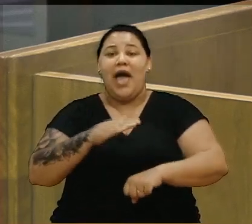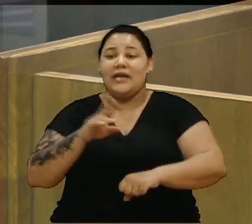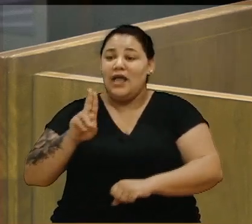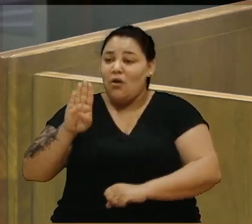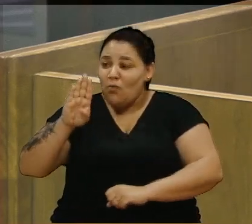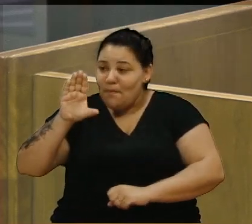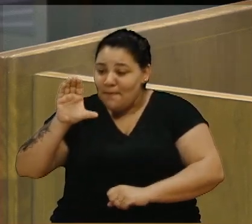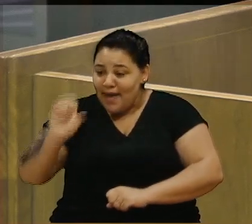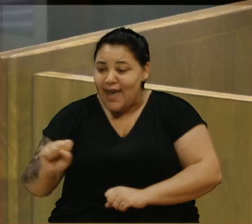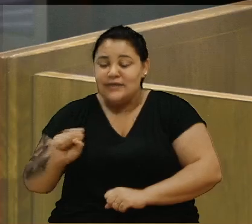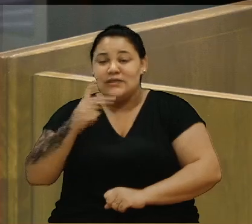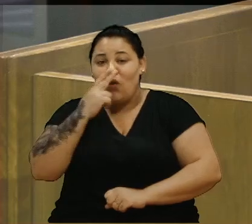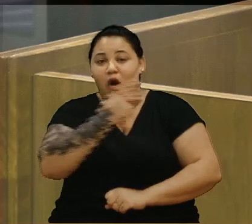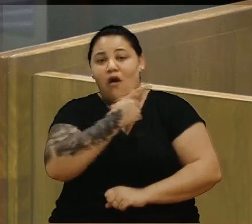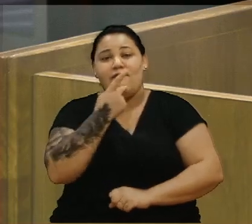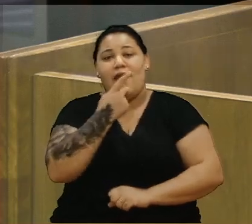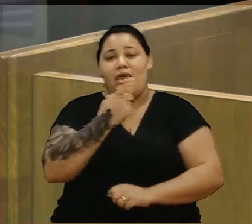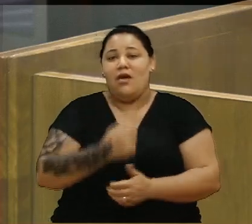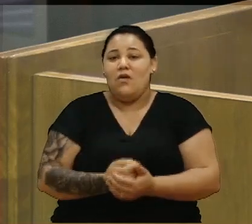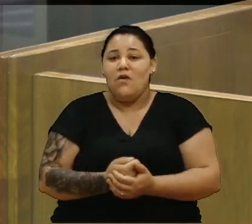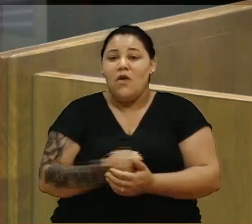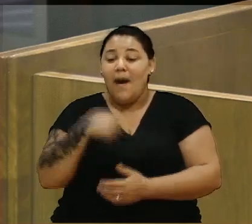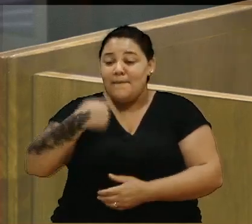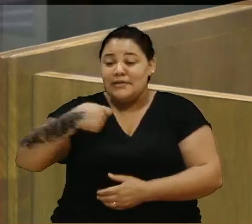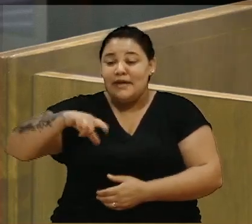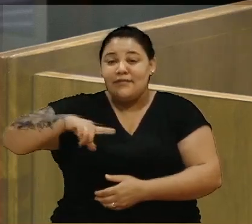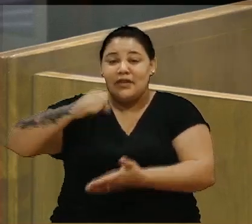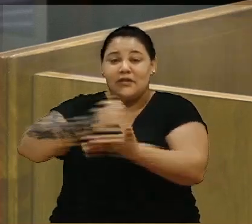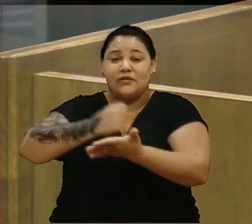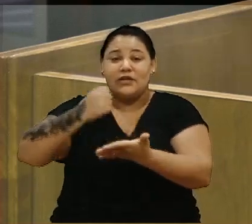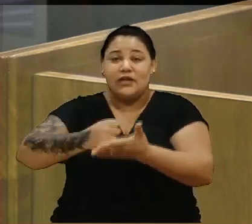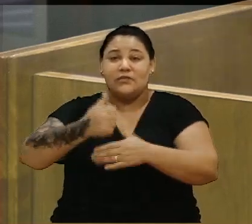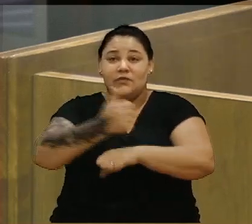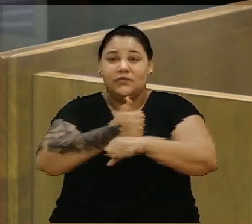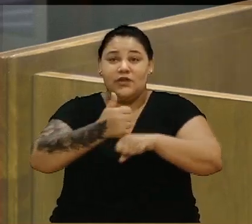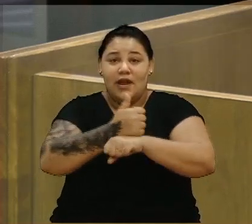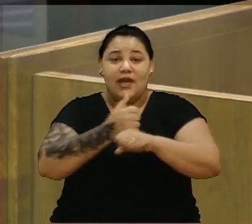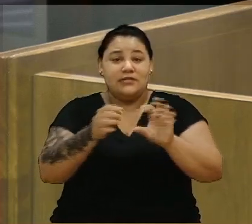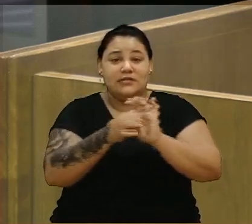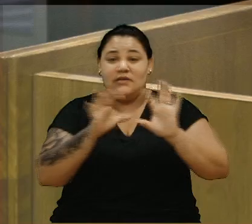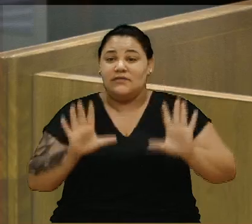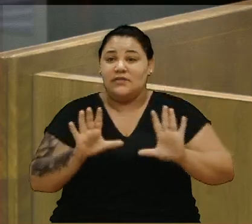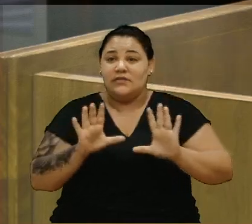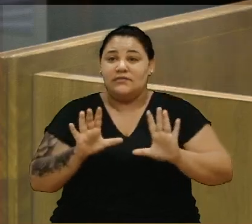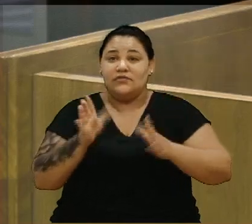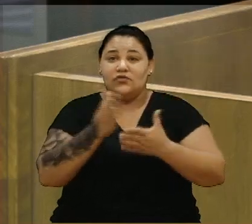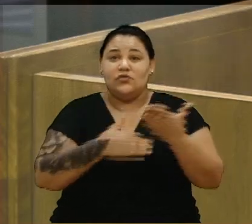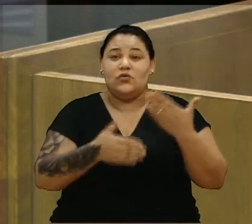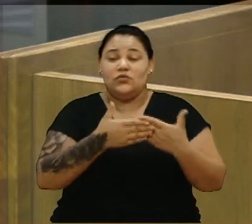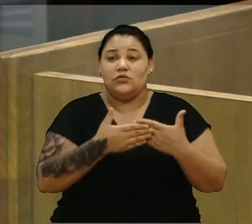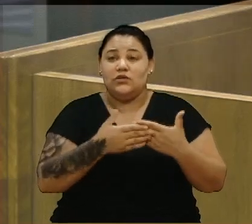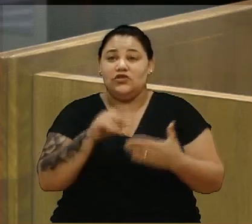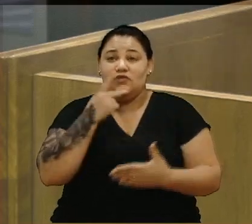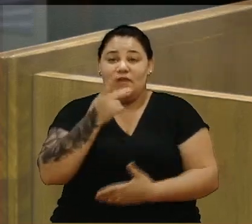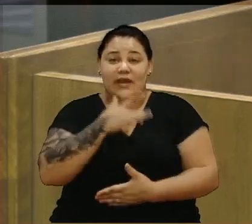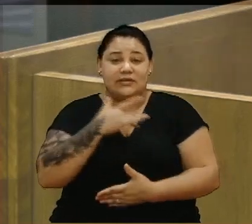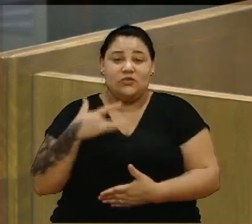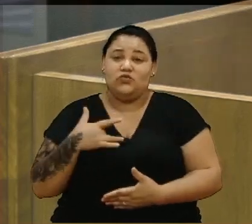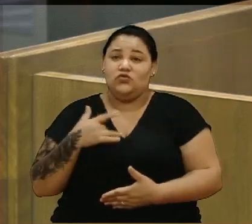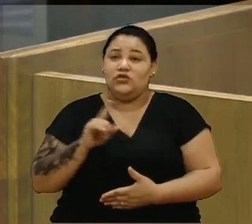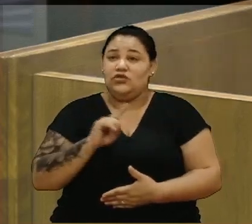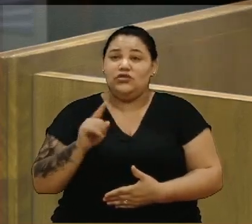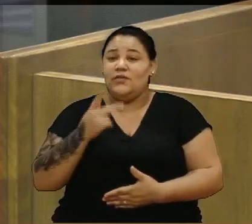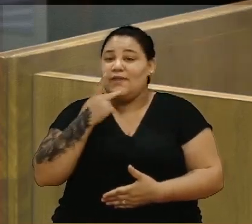como as pessoas dizem. Nós precisaríamos ter mais profissionais disponíveis, e profissionais de toda a ordem. Quando a gente fala em saúde, gente, a gente não fala